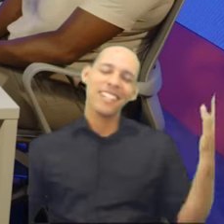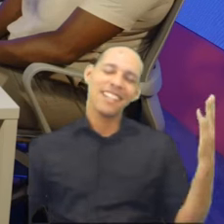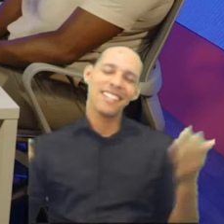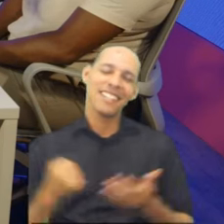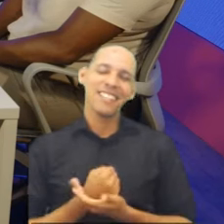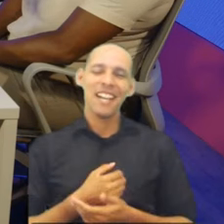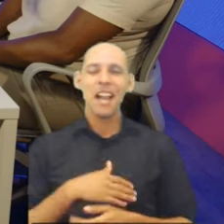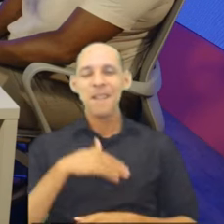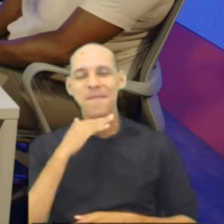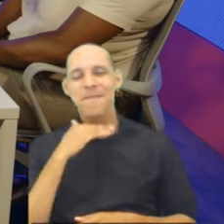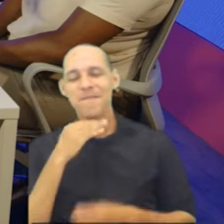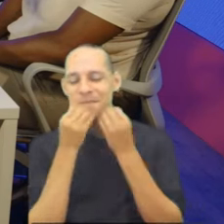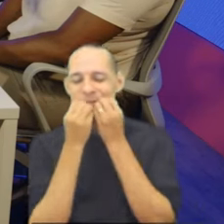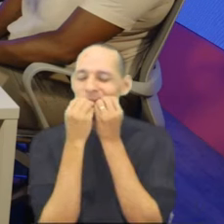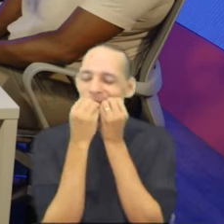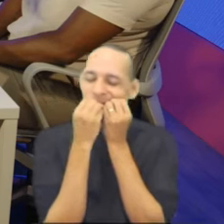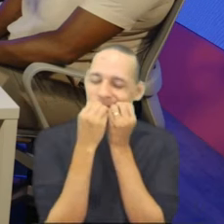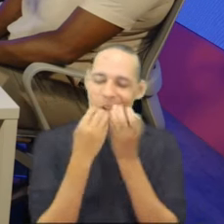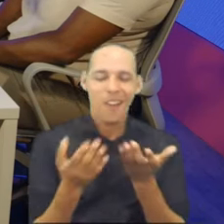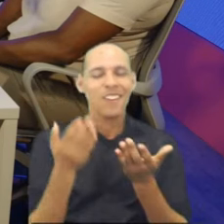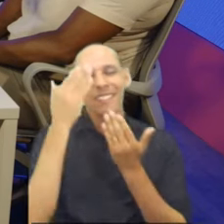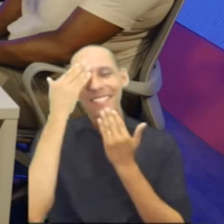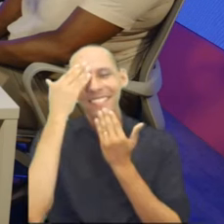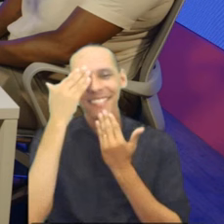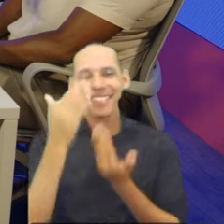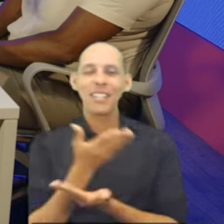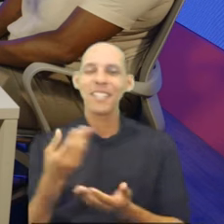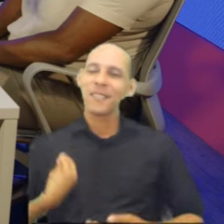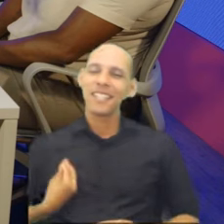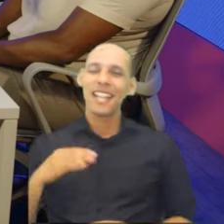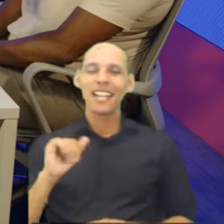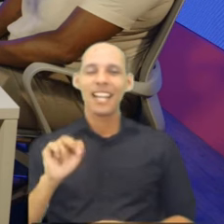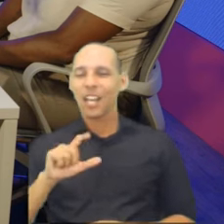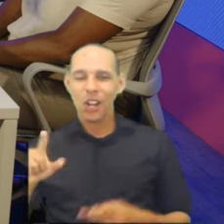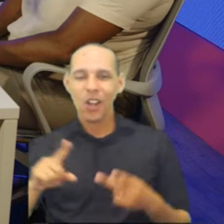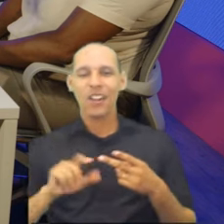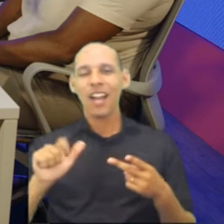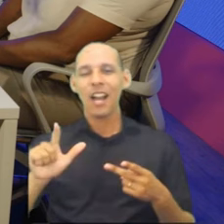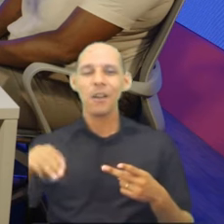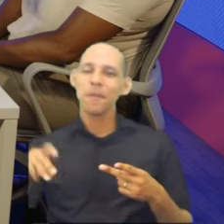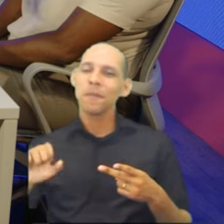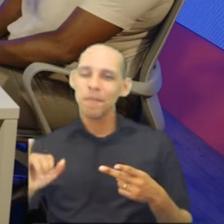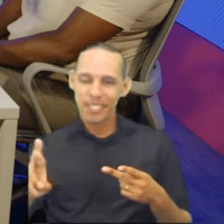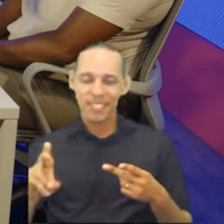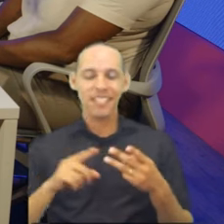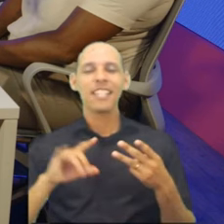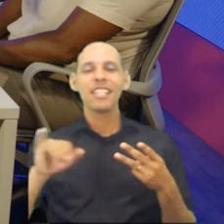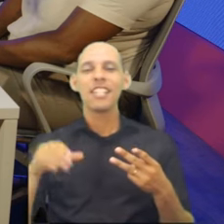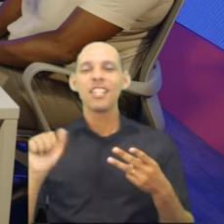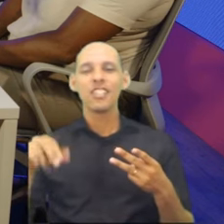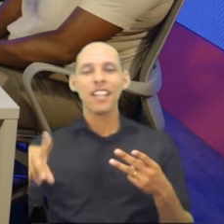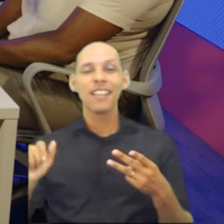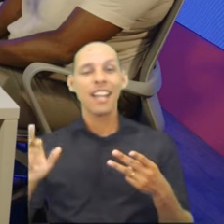né Tava bom tava bom demais assim agradeço vocês estarem aqui Carol Air jar